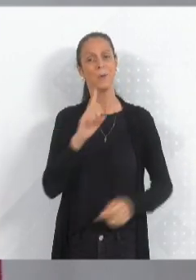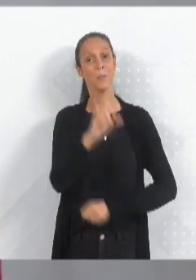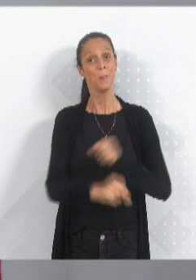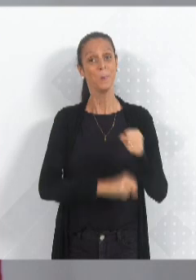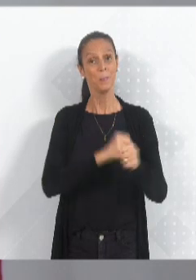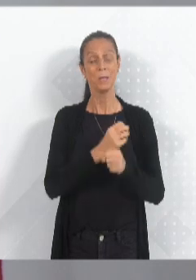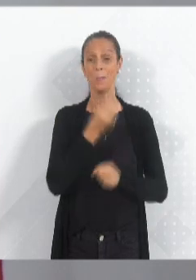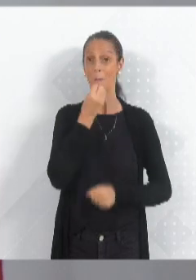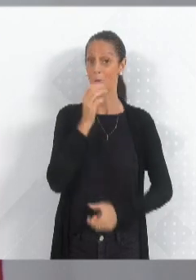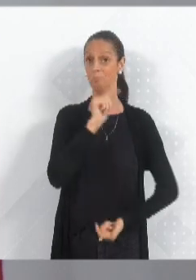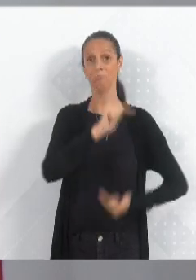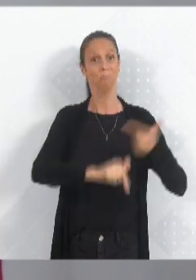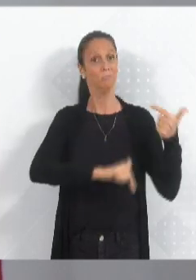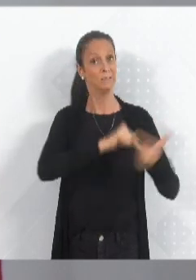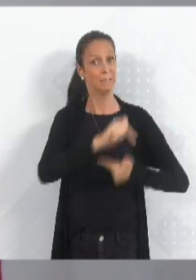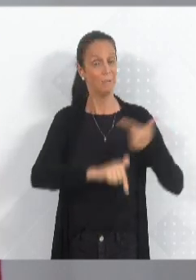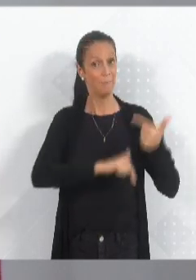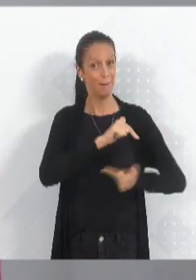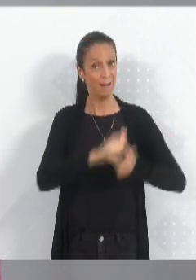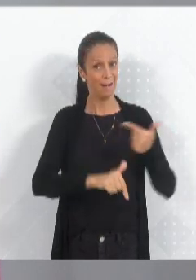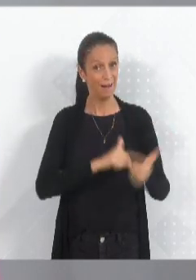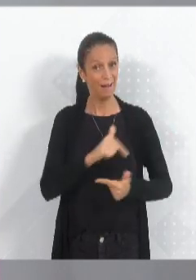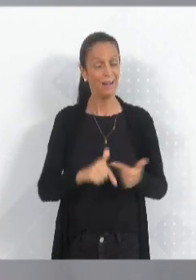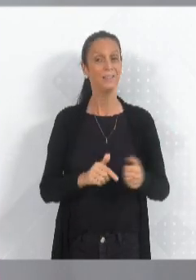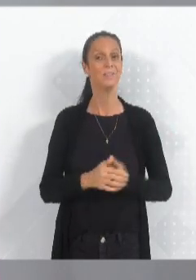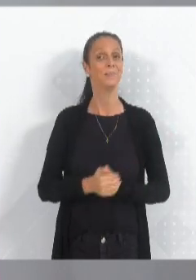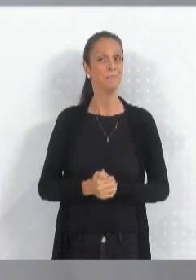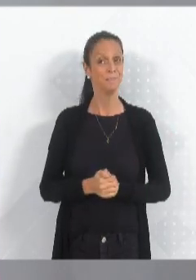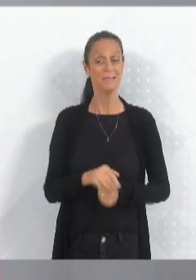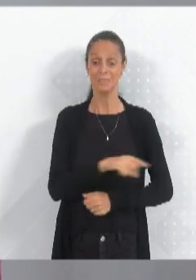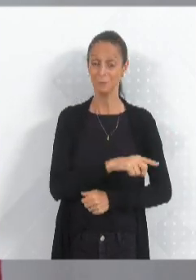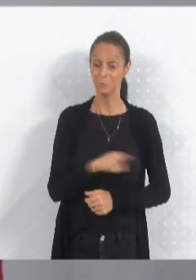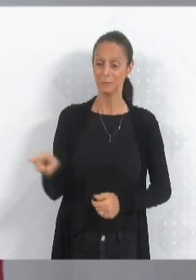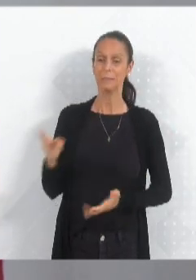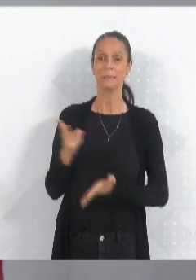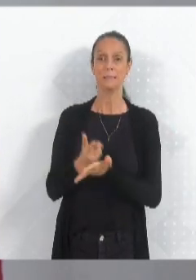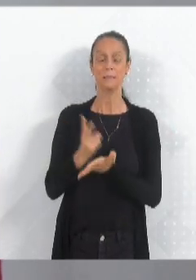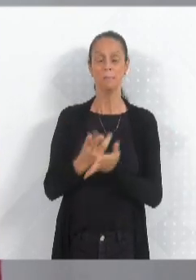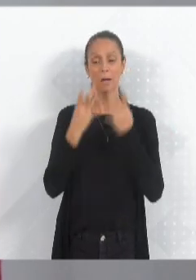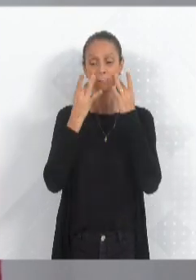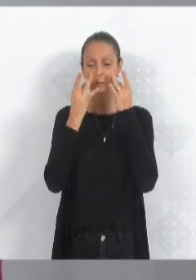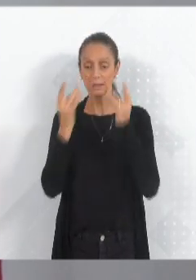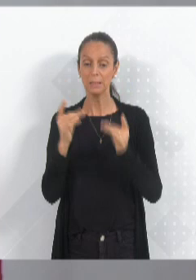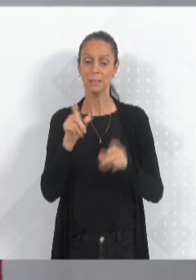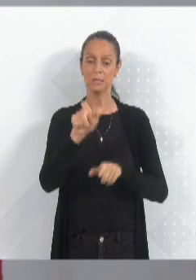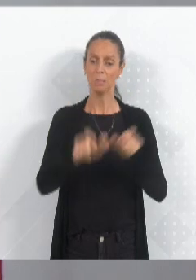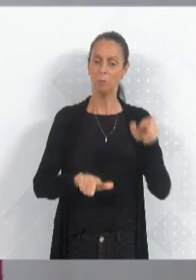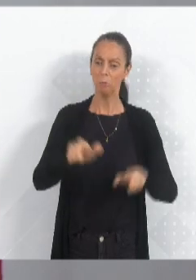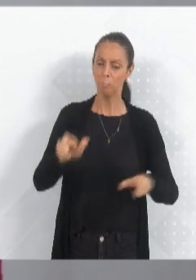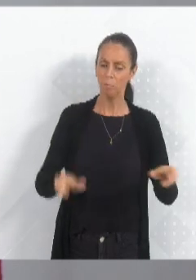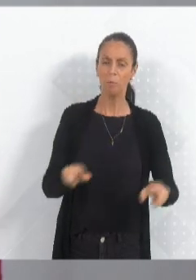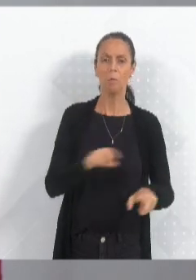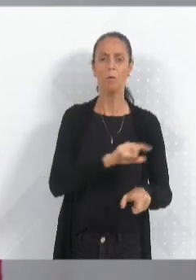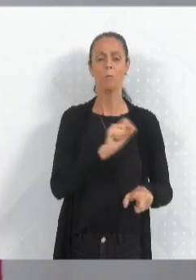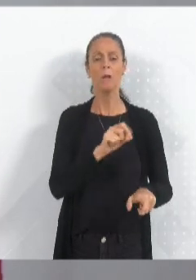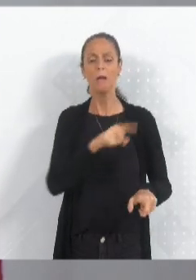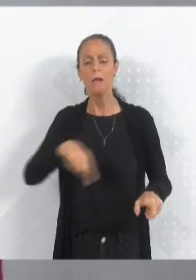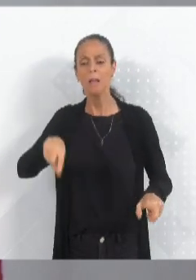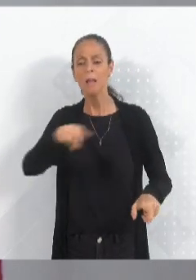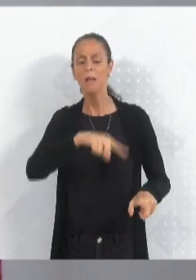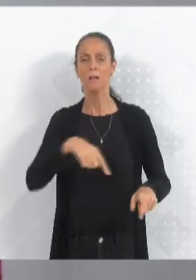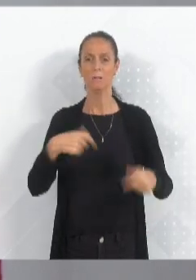produtivo que possam eh estar atentos aos anseios da nossa população e que